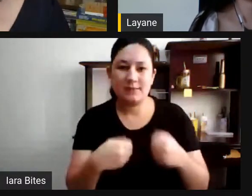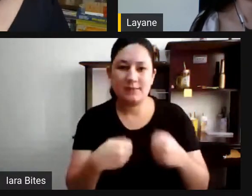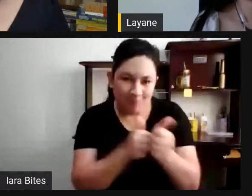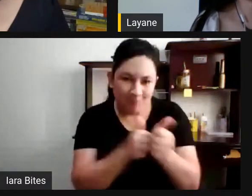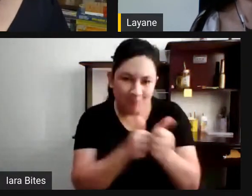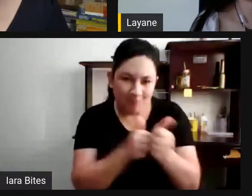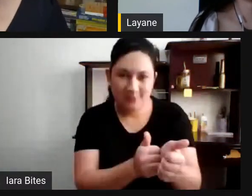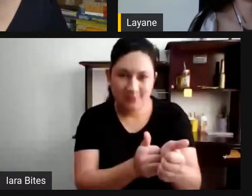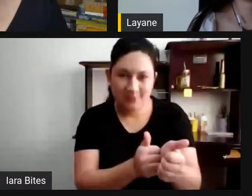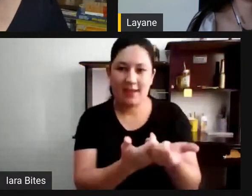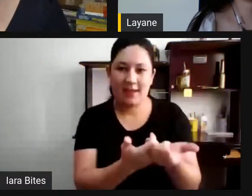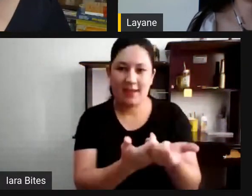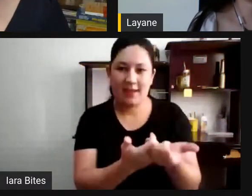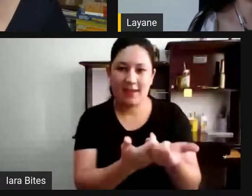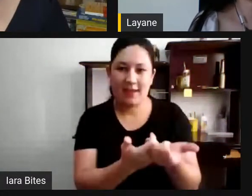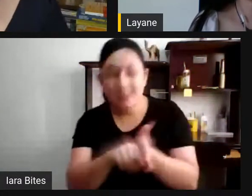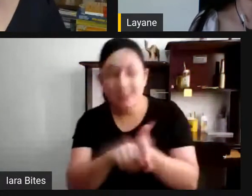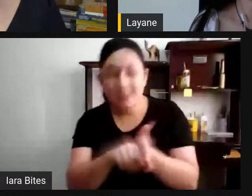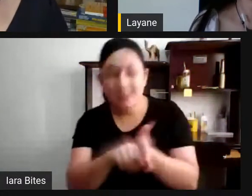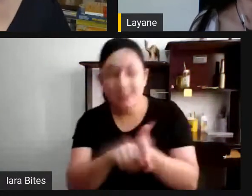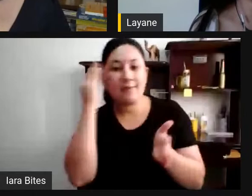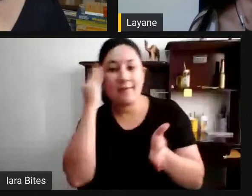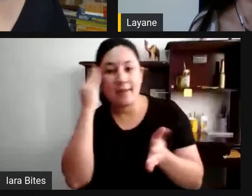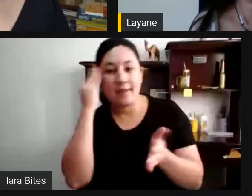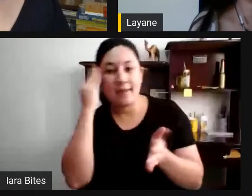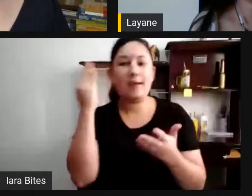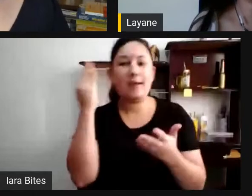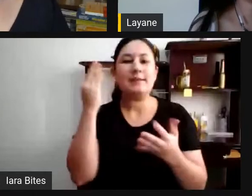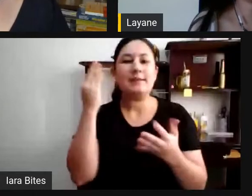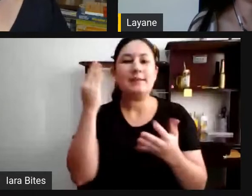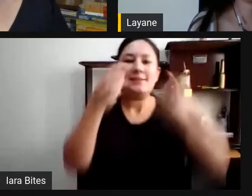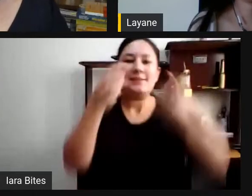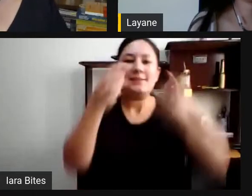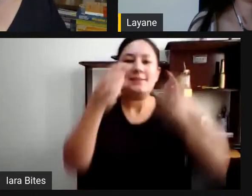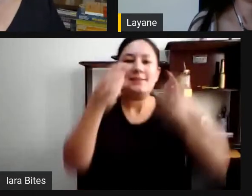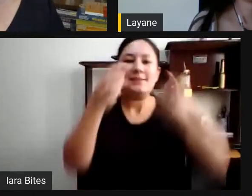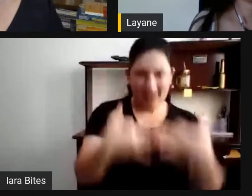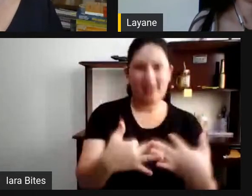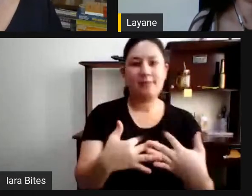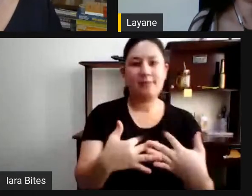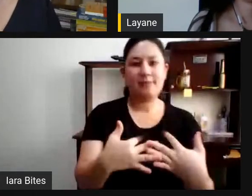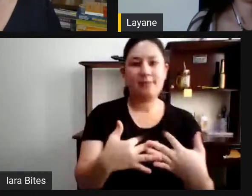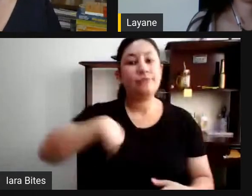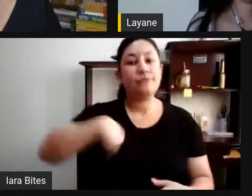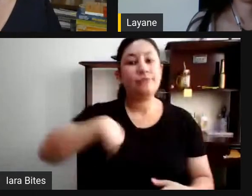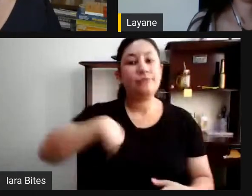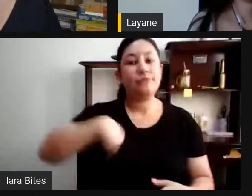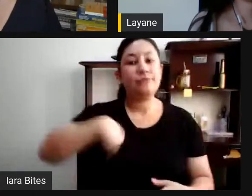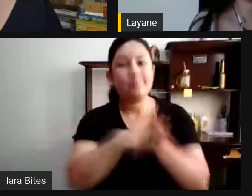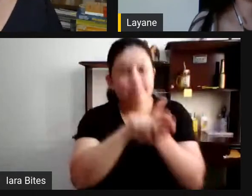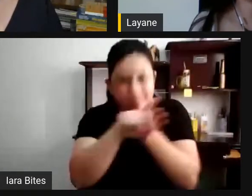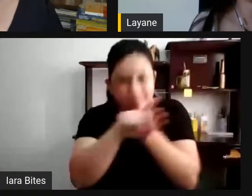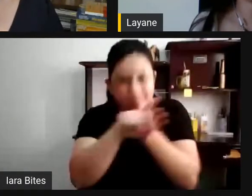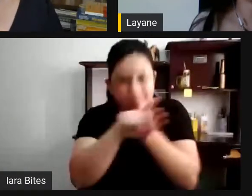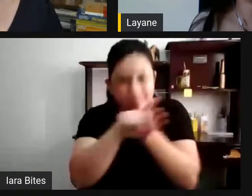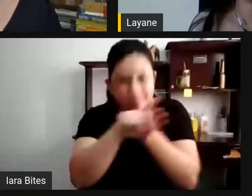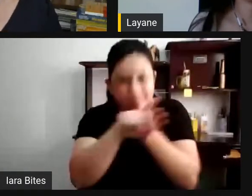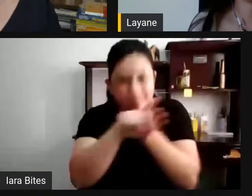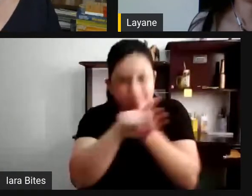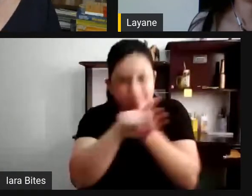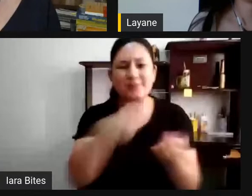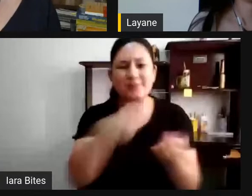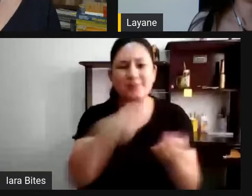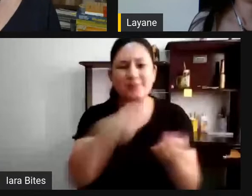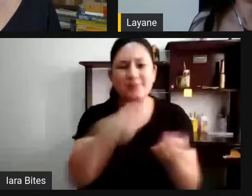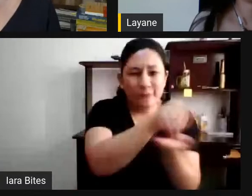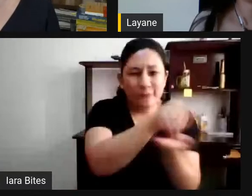funciona nós estamos no lugar de quem faz pesquisa e transmite essa pesquisa para a formação de alunos então na medida